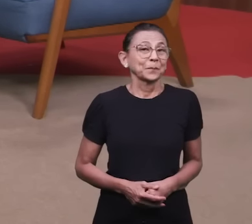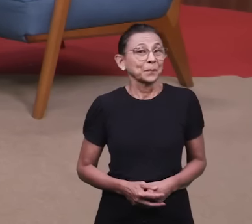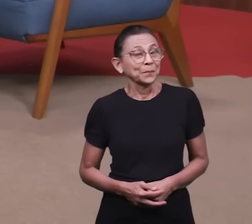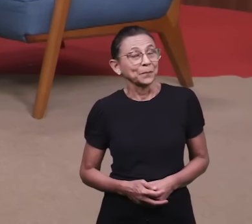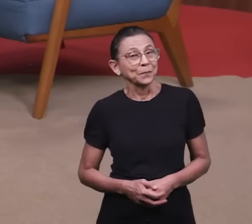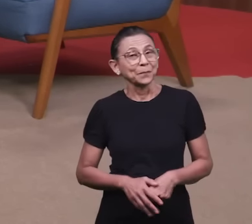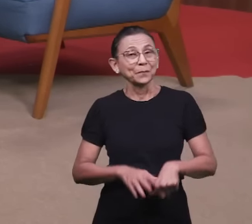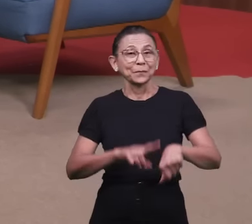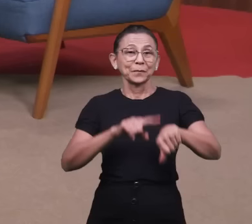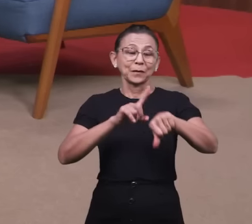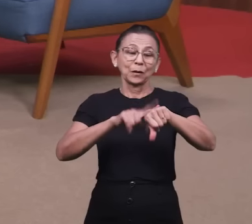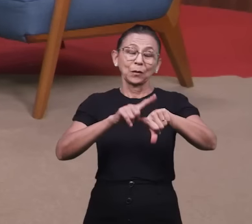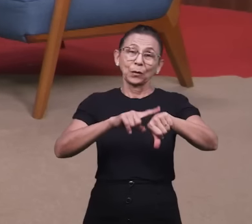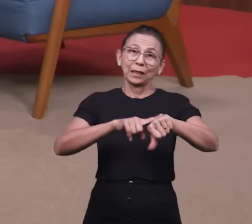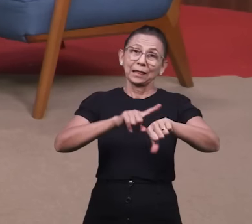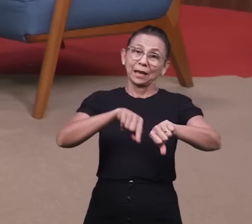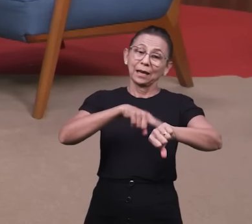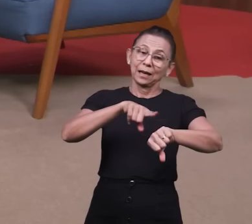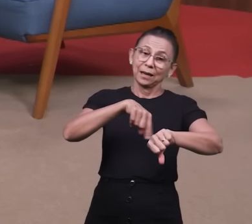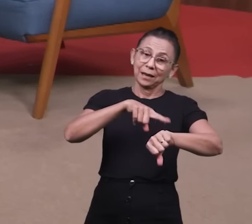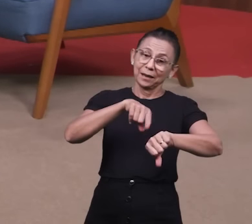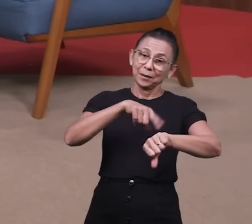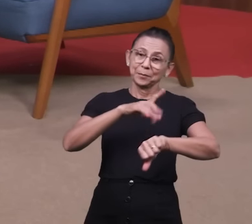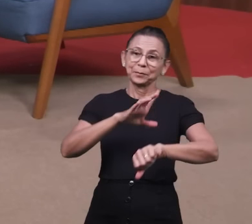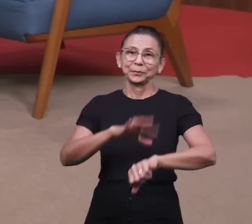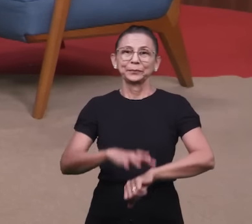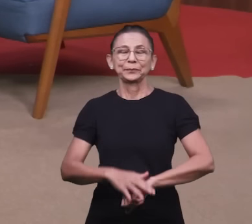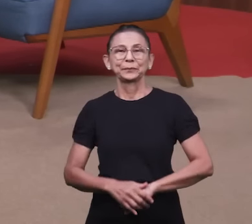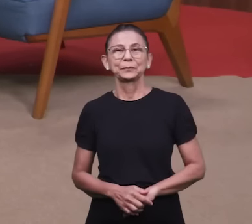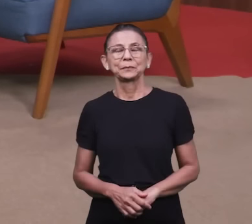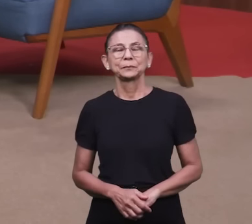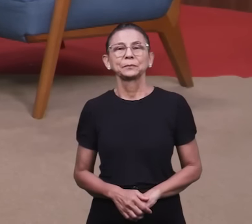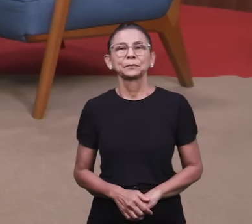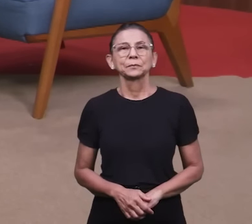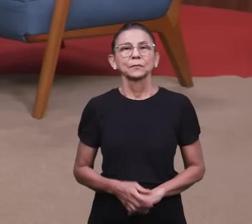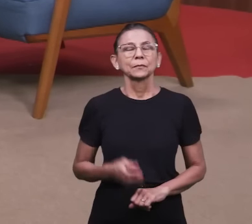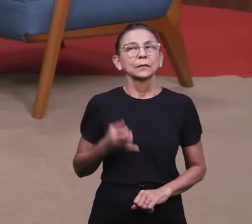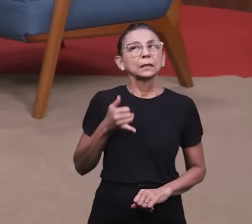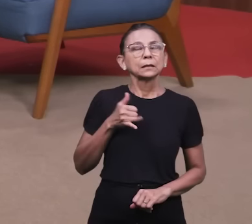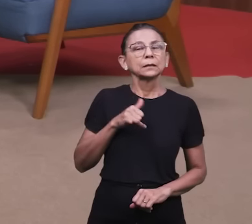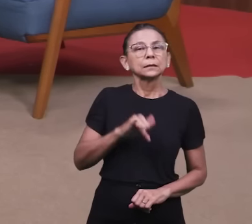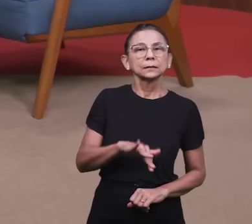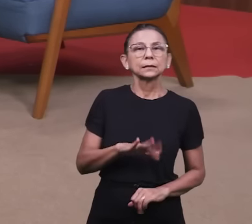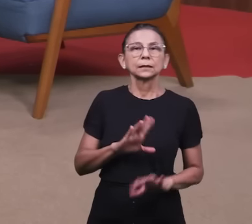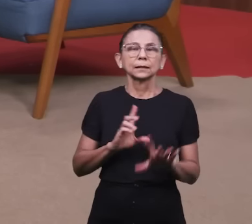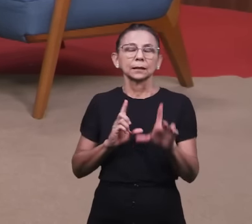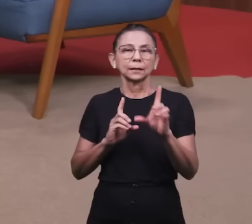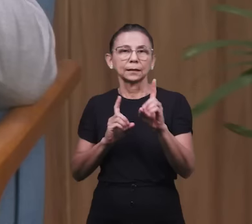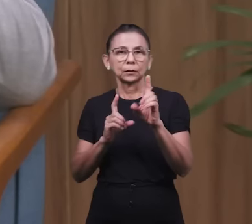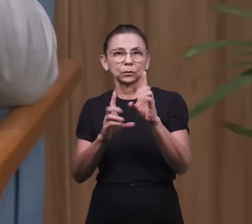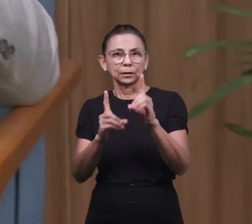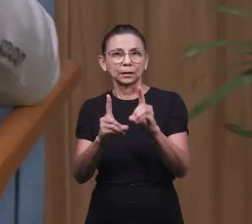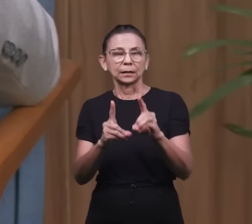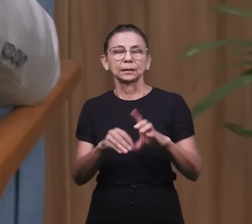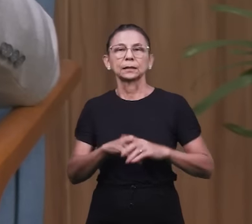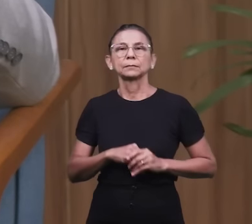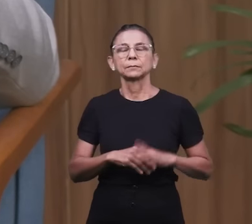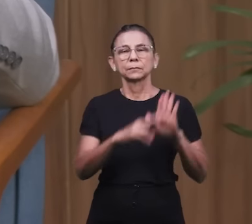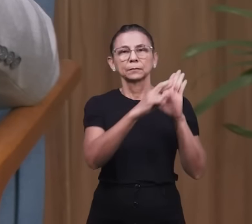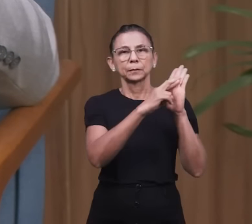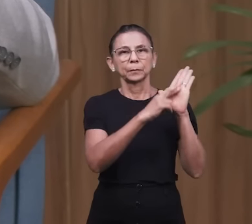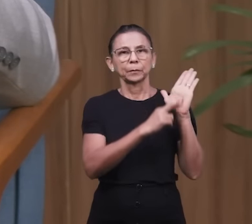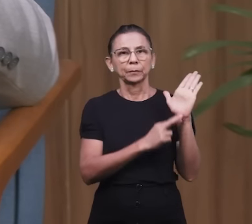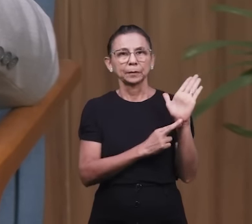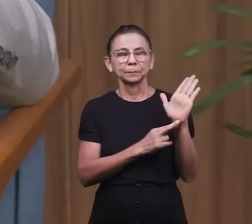hora inteiro a gente vai chegar lá mas vamos tocar o barco muito bem se a doutrina ela estabelece os